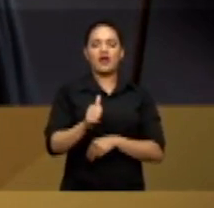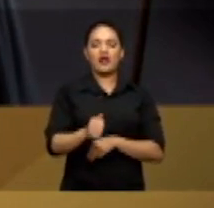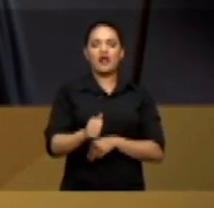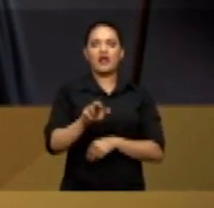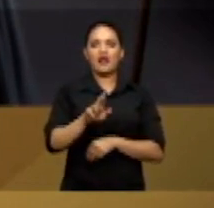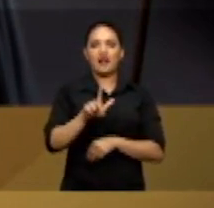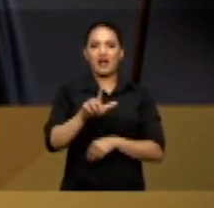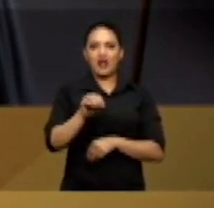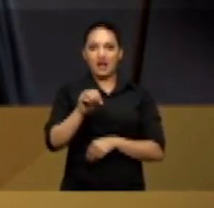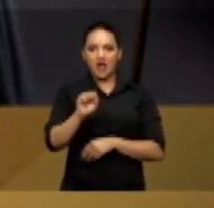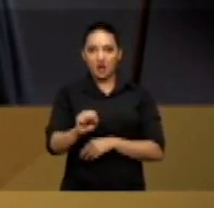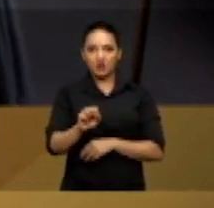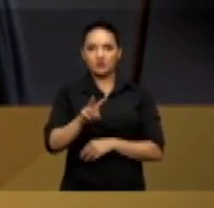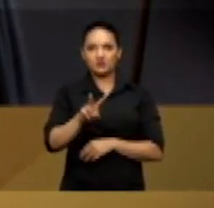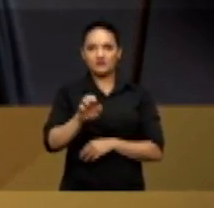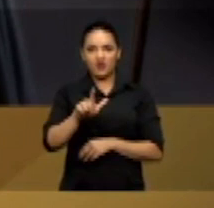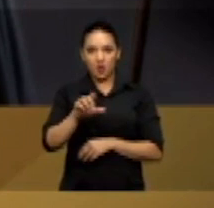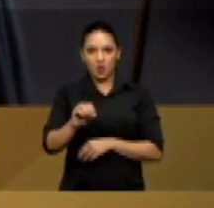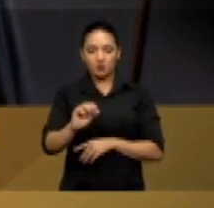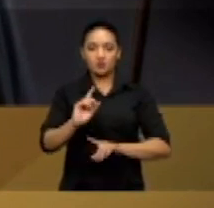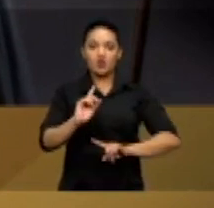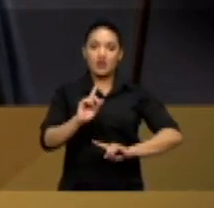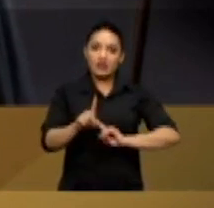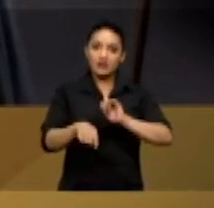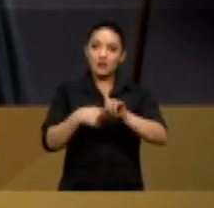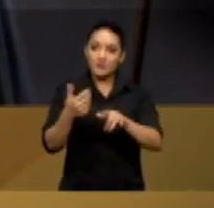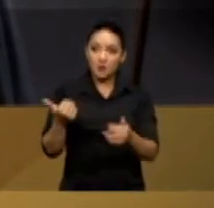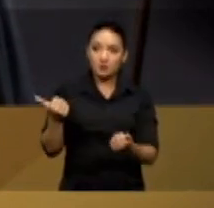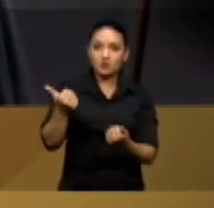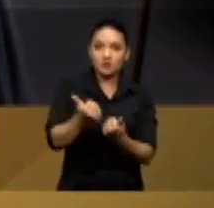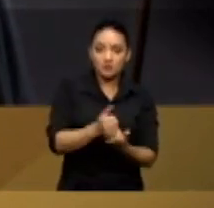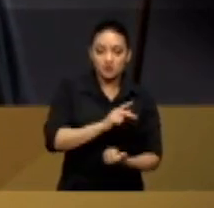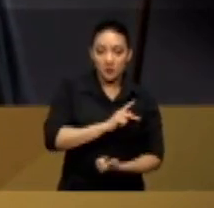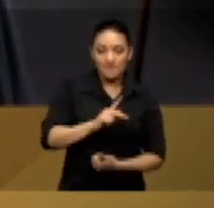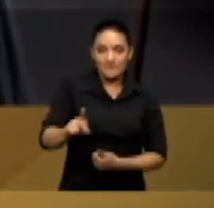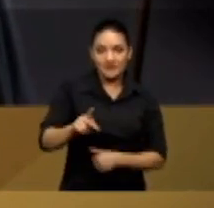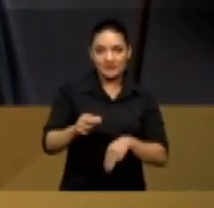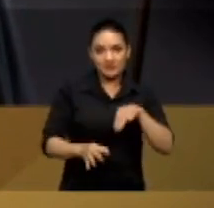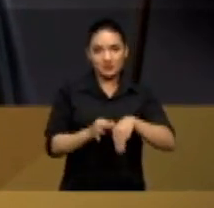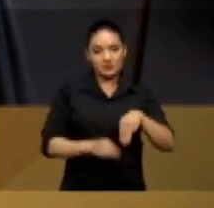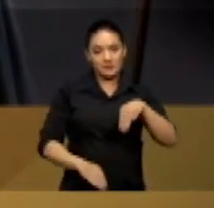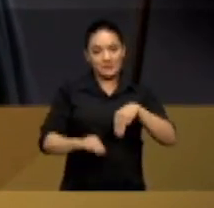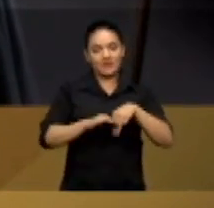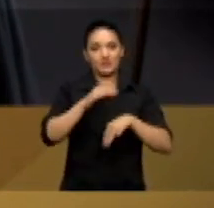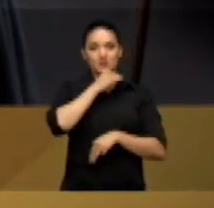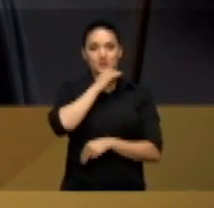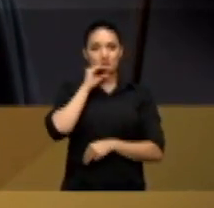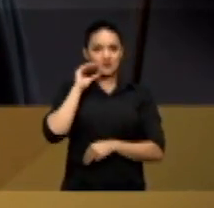Sucedera na presidência da corte, fazia pouco, Sua Excelência o ministro Celso de Mello.